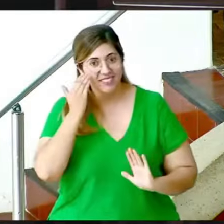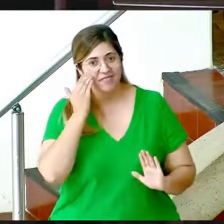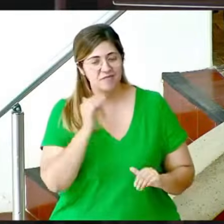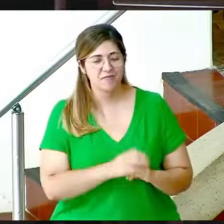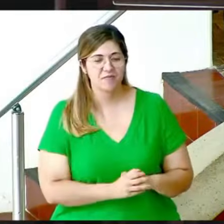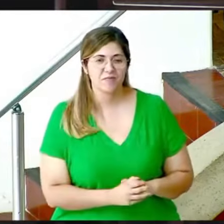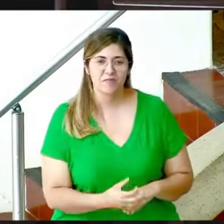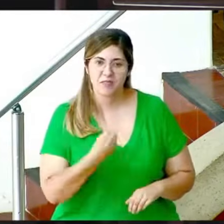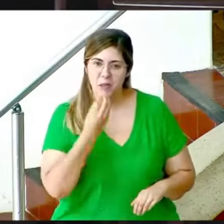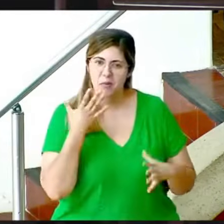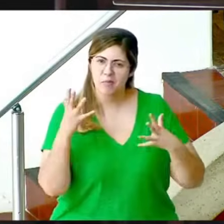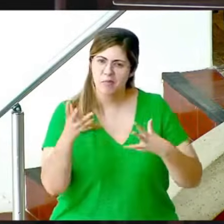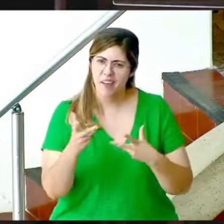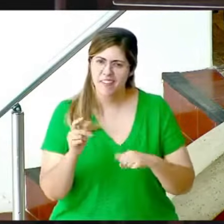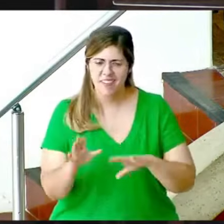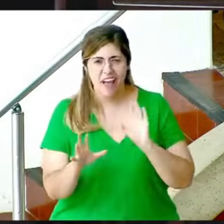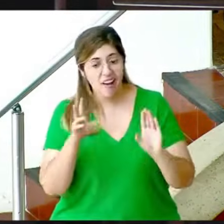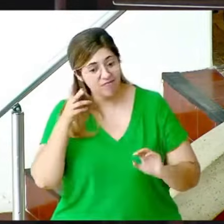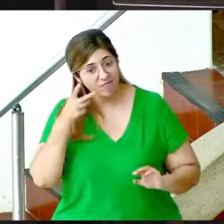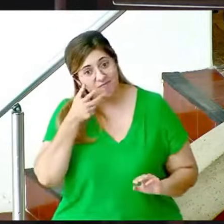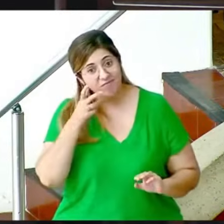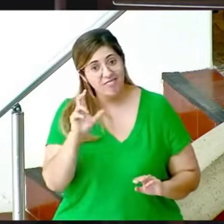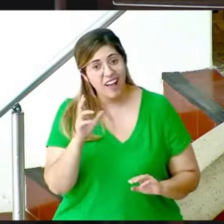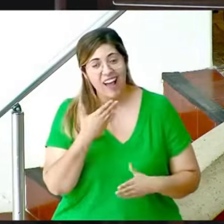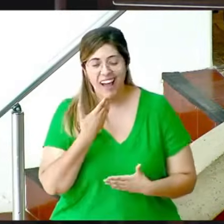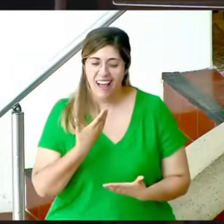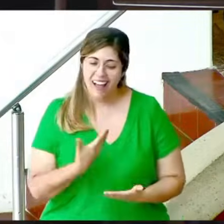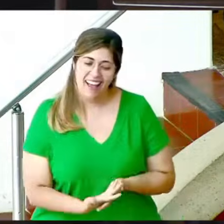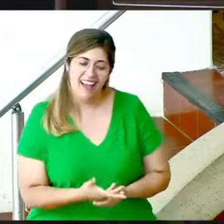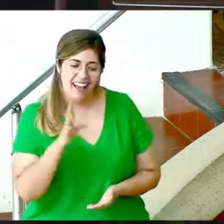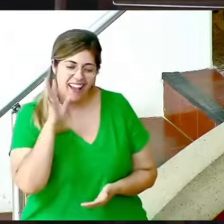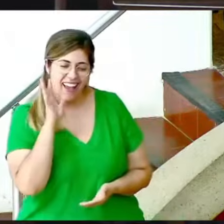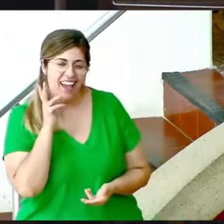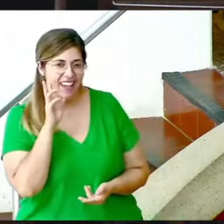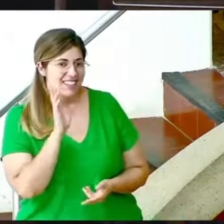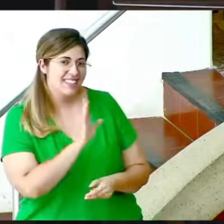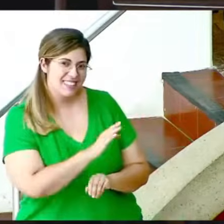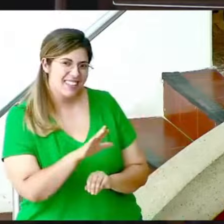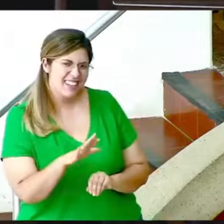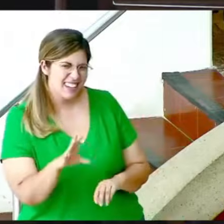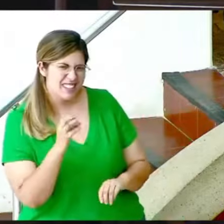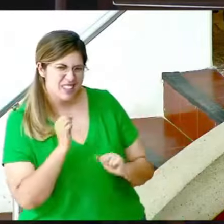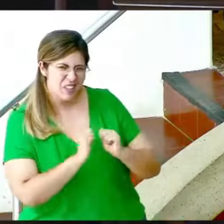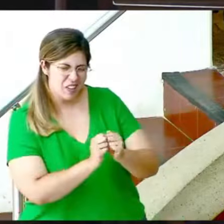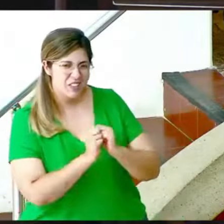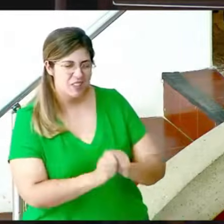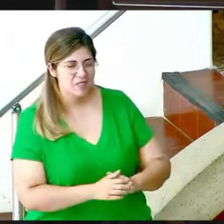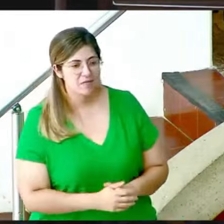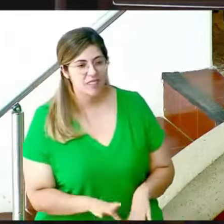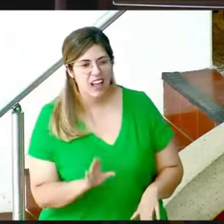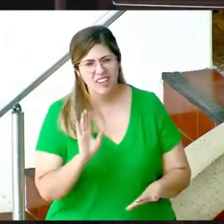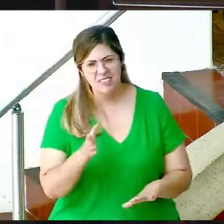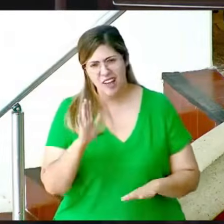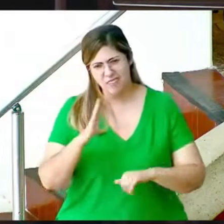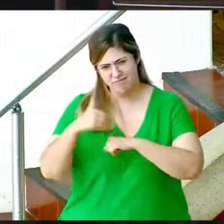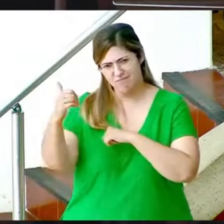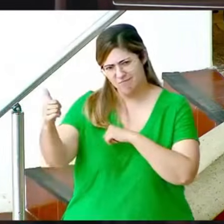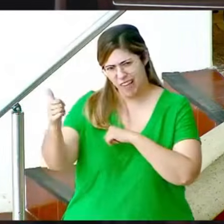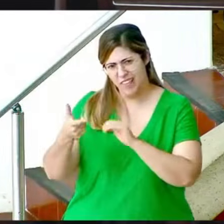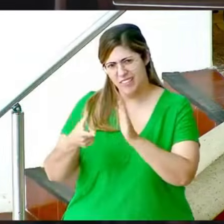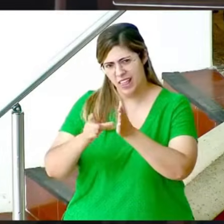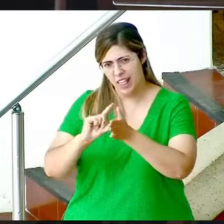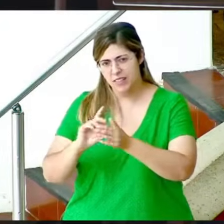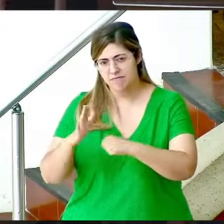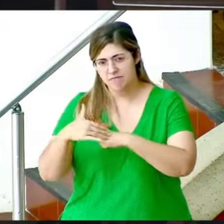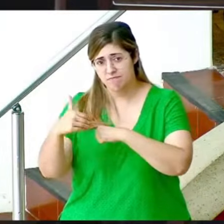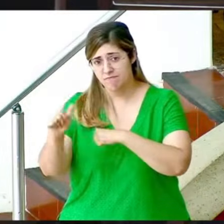você também vai admirar os mais novos, se você tem sido chamado agora para Deus. Mas provavelmente aqueles que são chamados também fora de